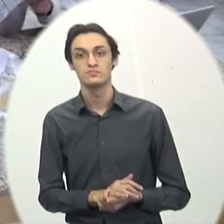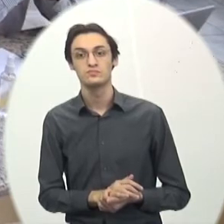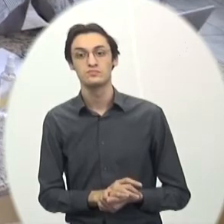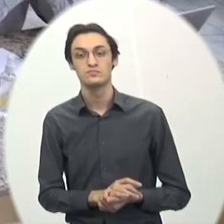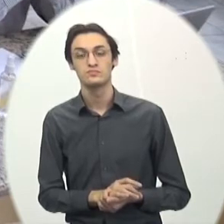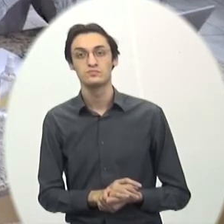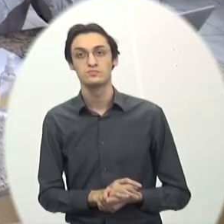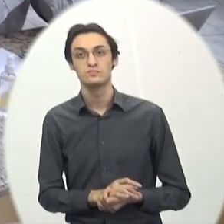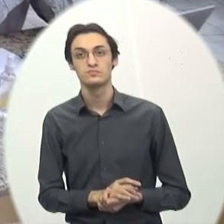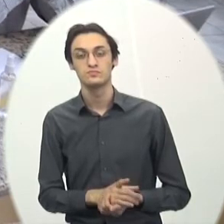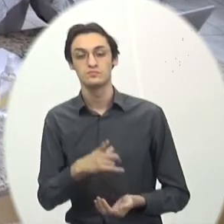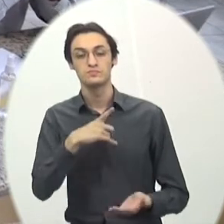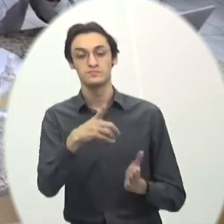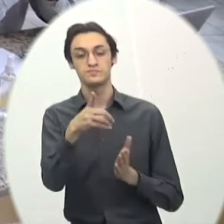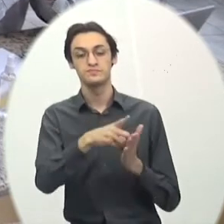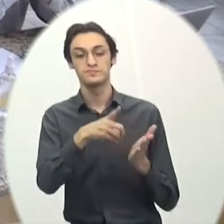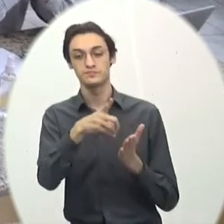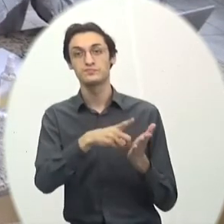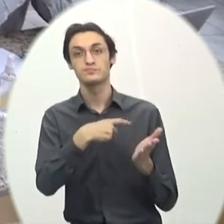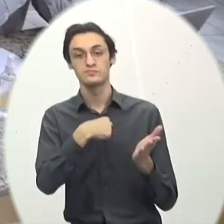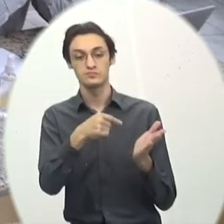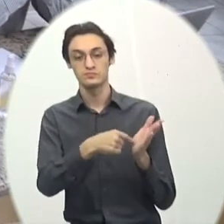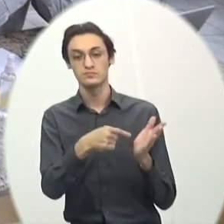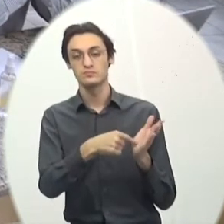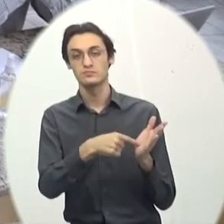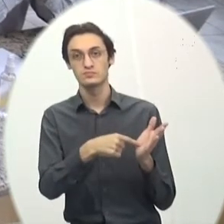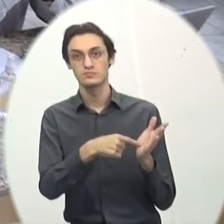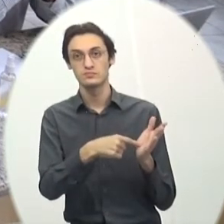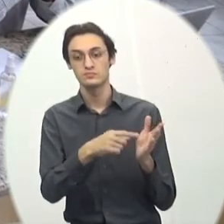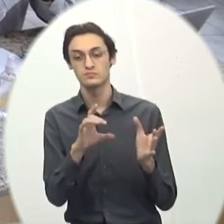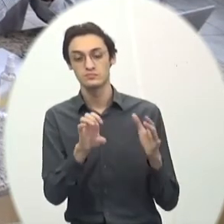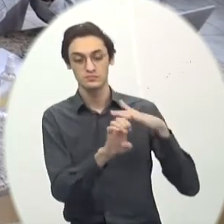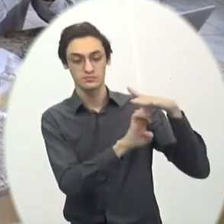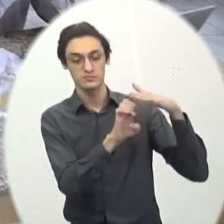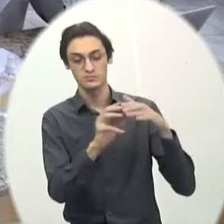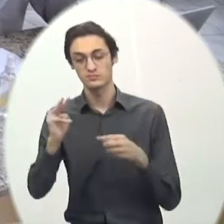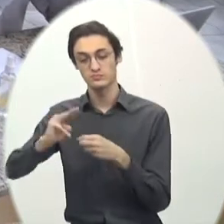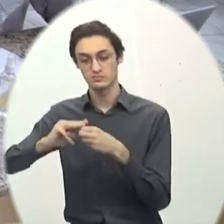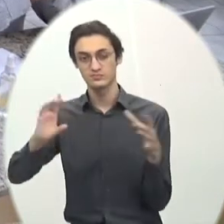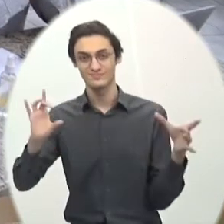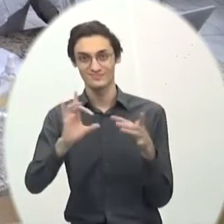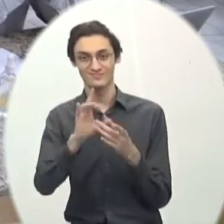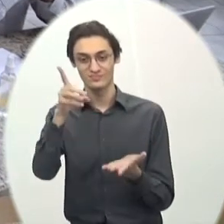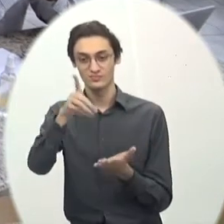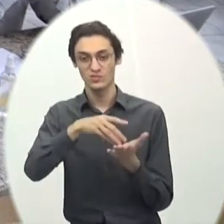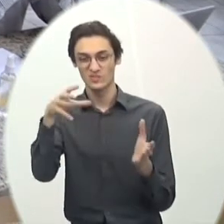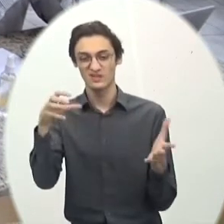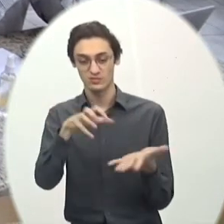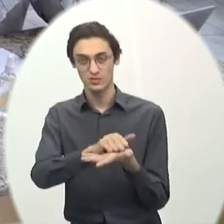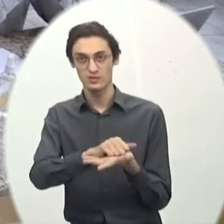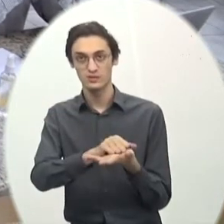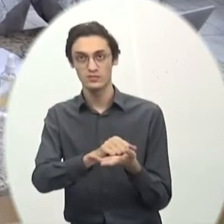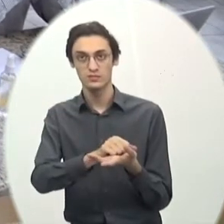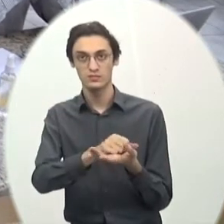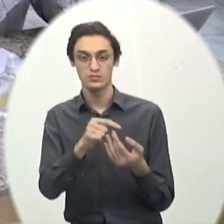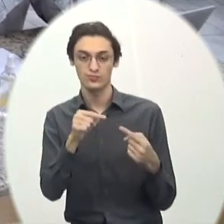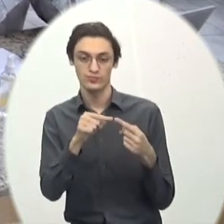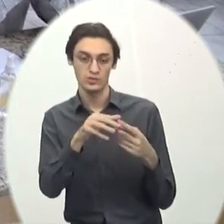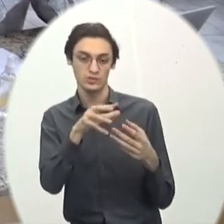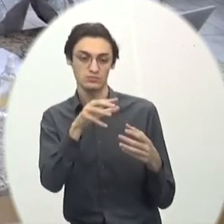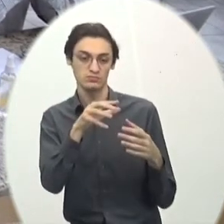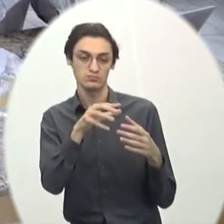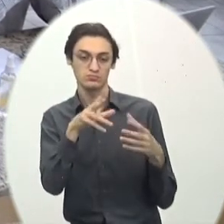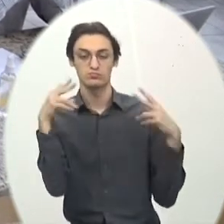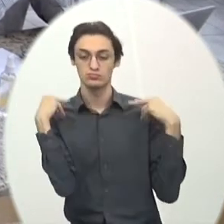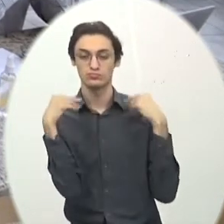de documentação entre a empresa e o município com relação a esses 4 motoristas,